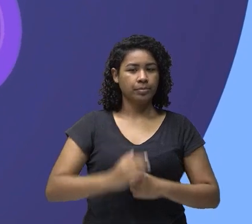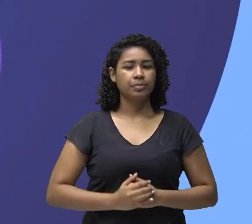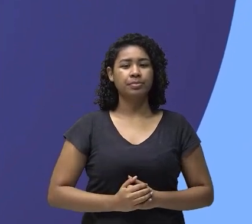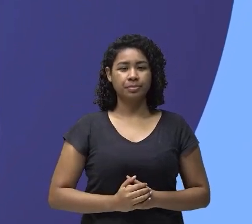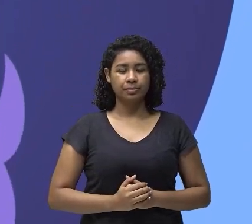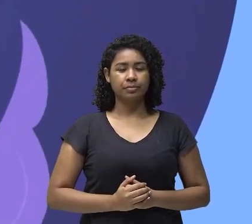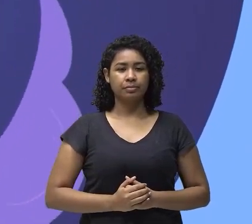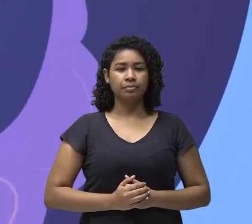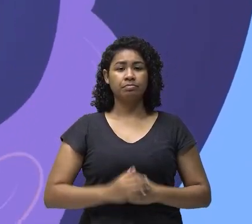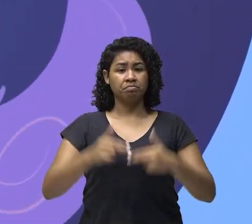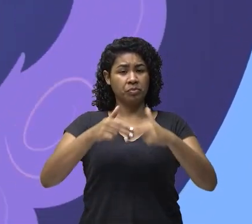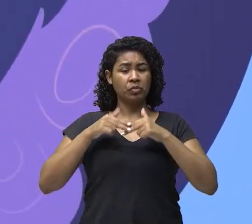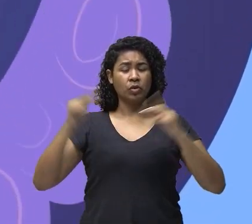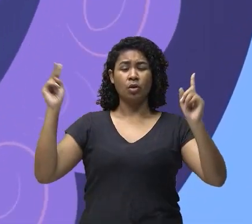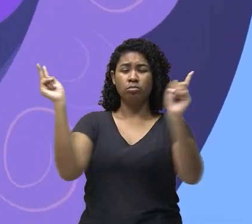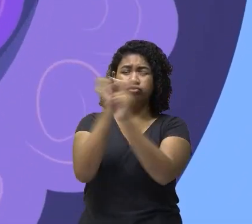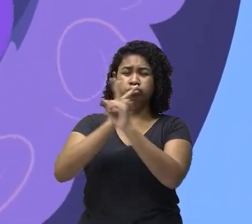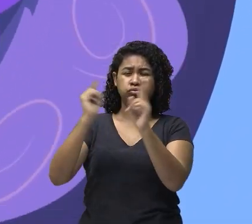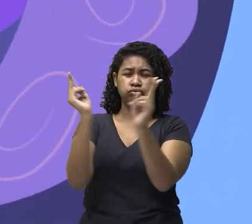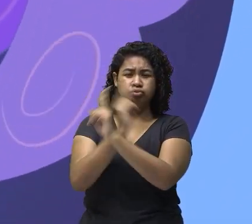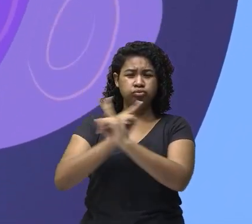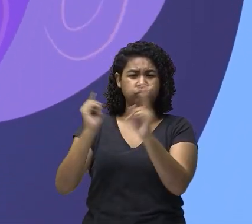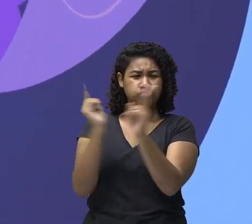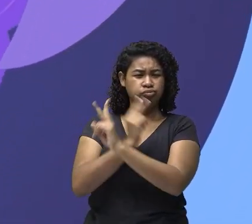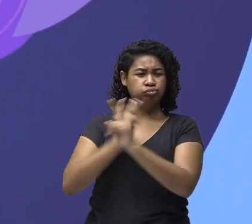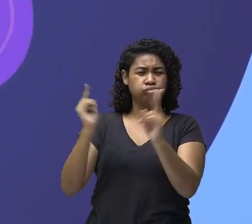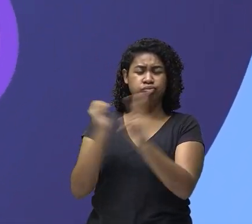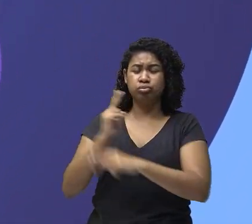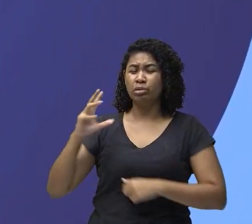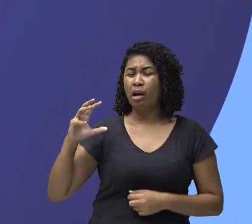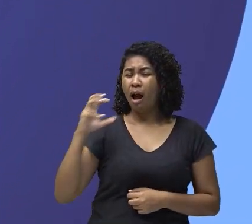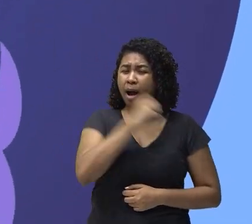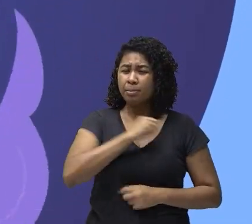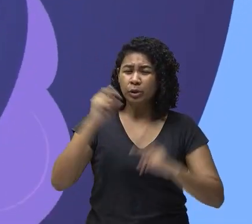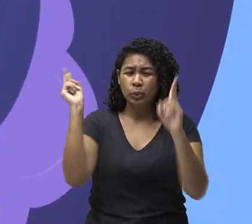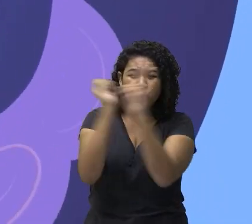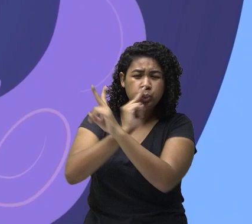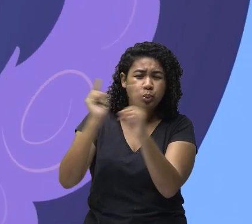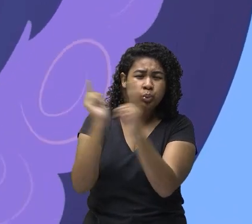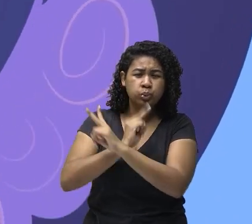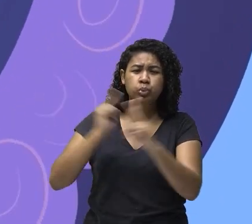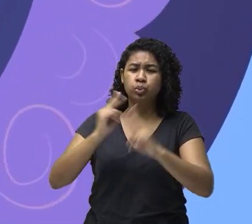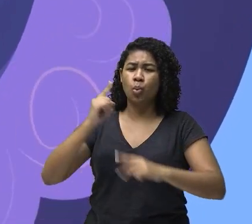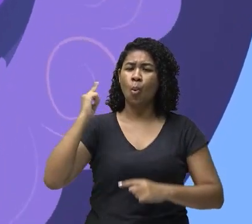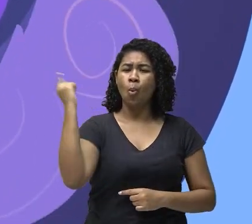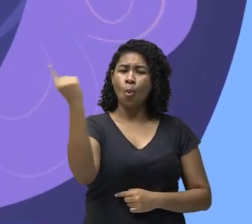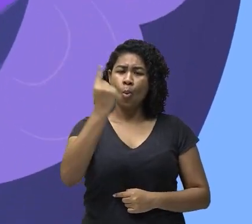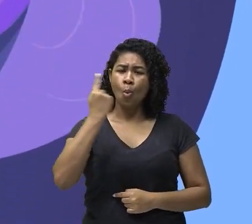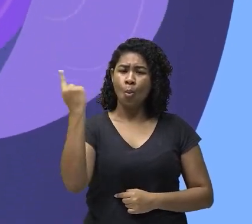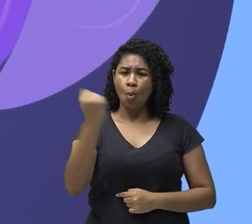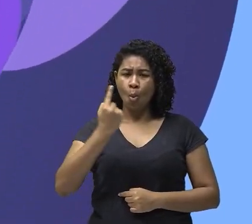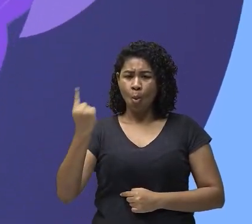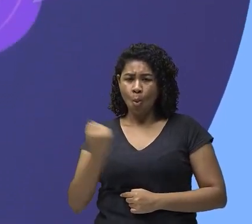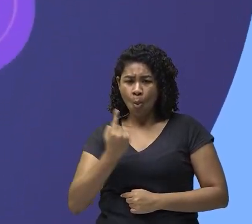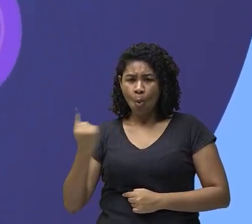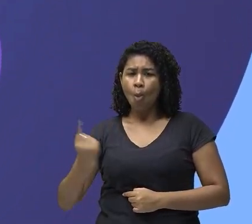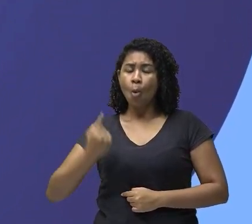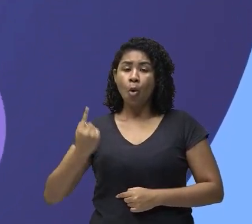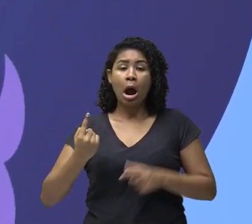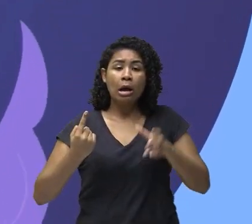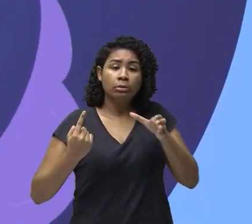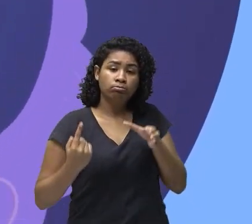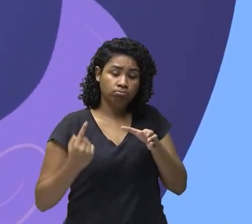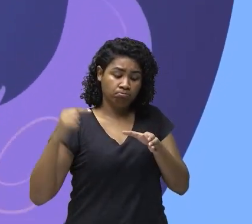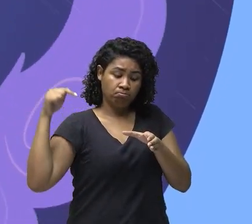Essas correntes de ar passam a se movimentar rapidamente em forma de círculos, desenvolvendo o olho do furacão. Em toda a